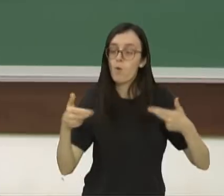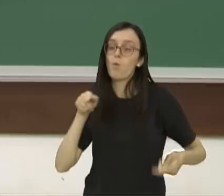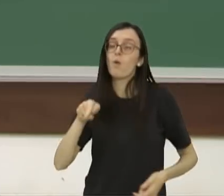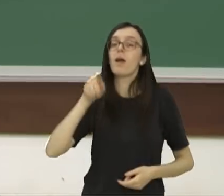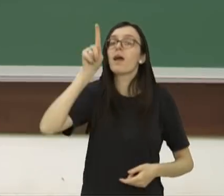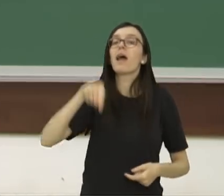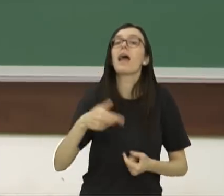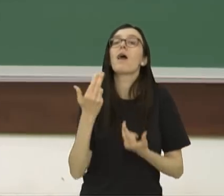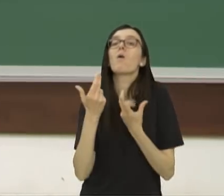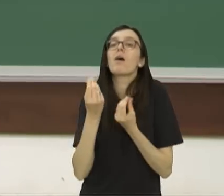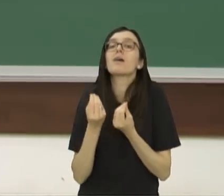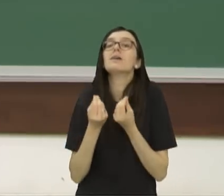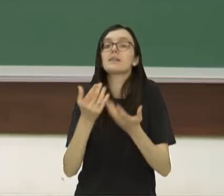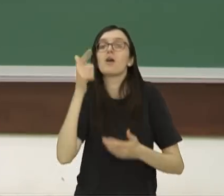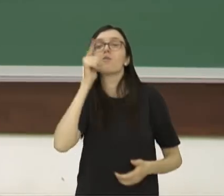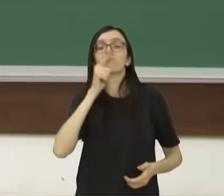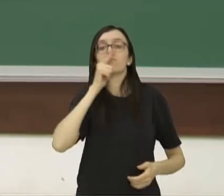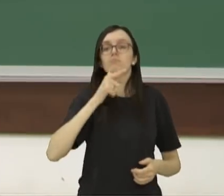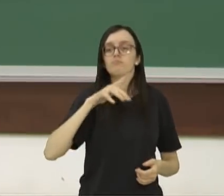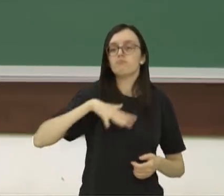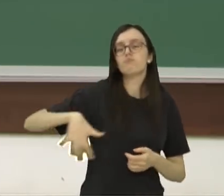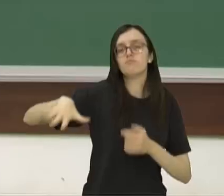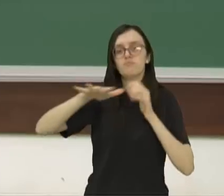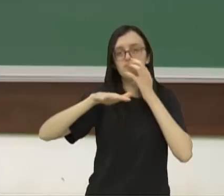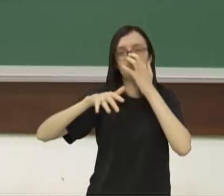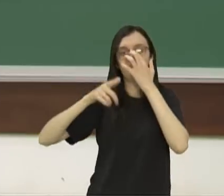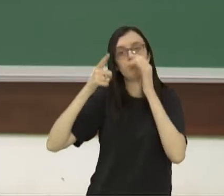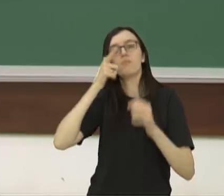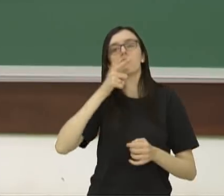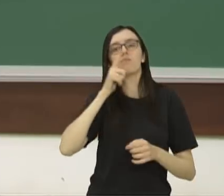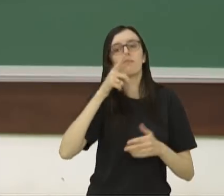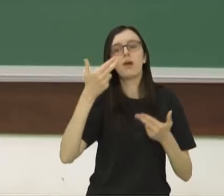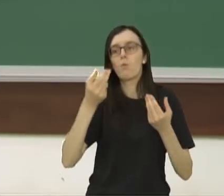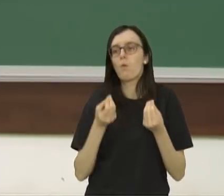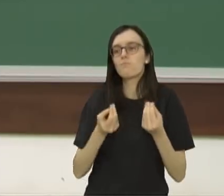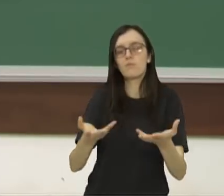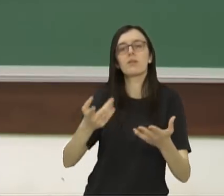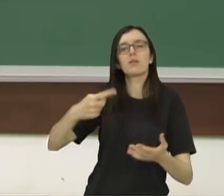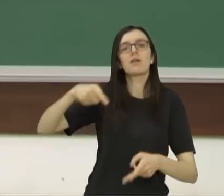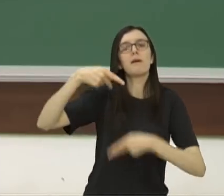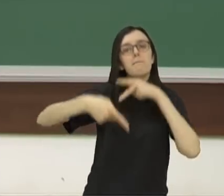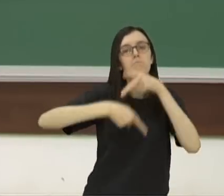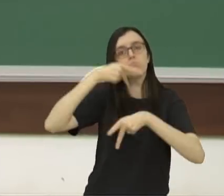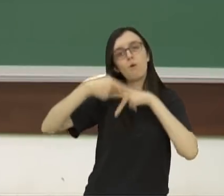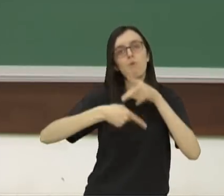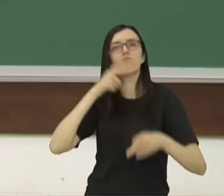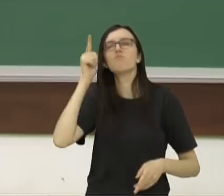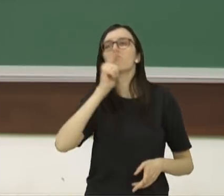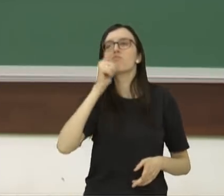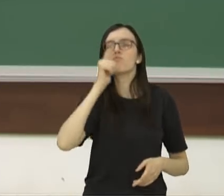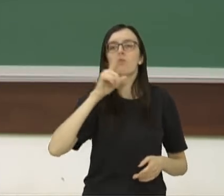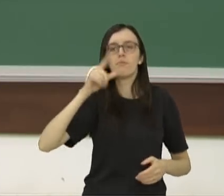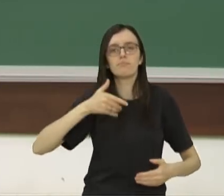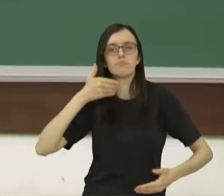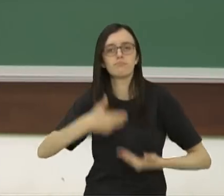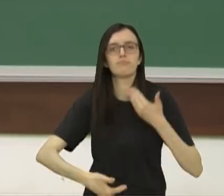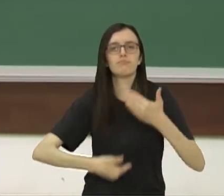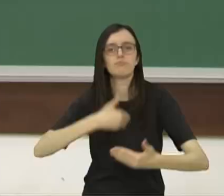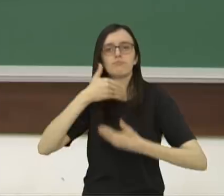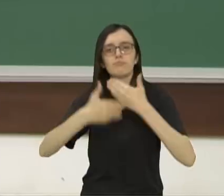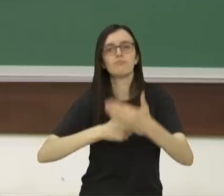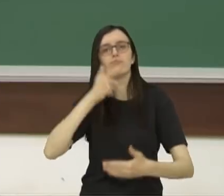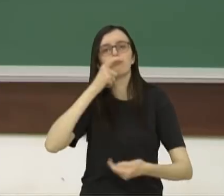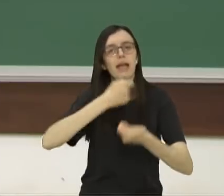para proporcionar os arranjos locais, é para proporcionar que a população ali tenha um